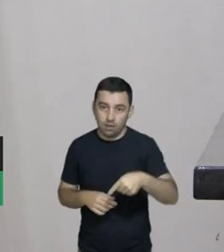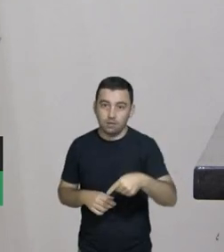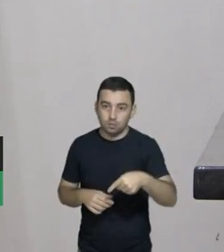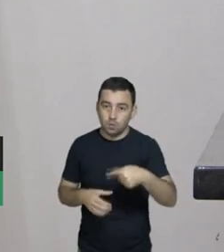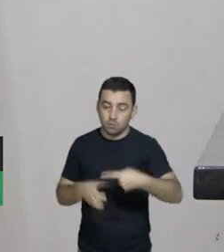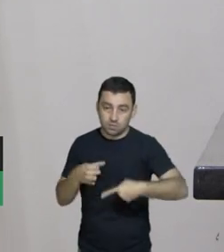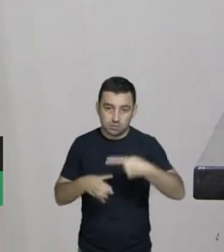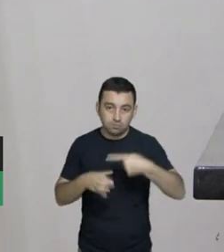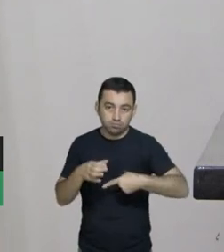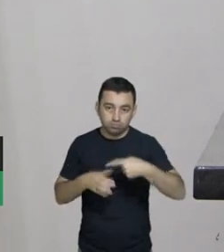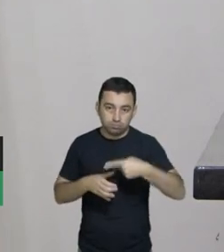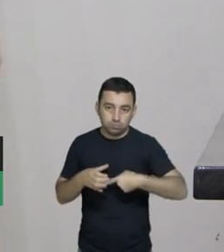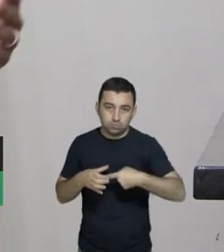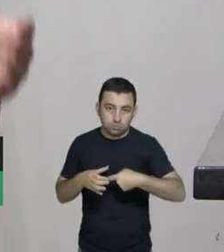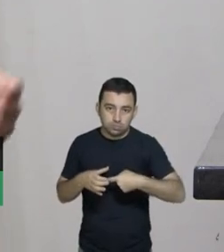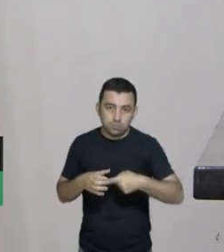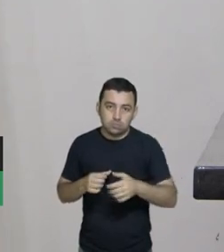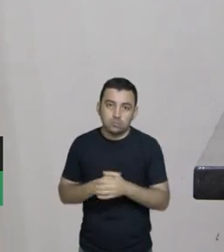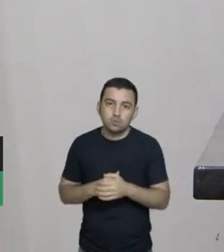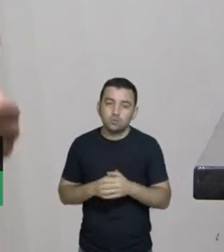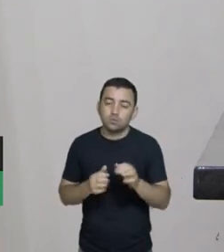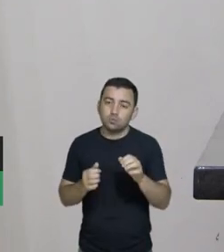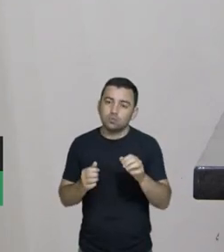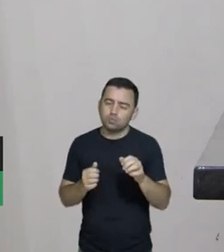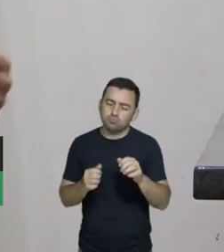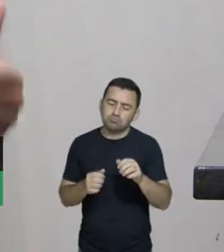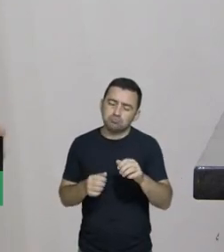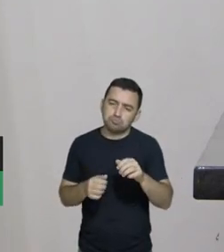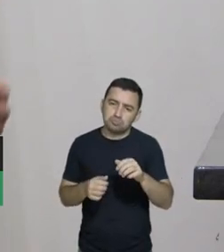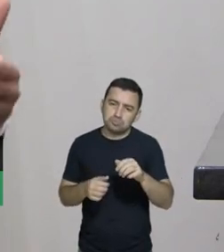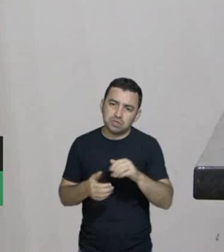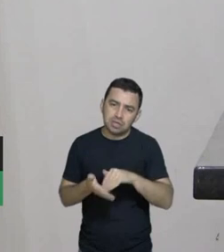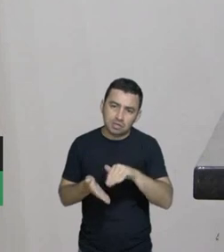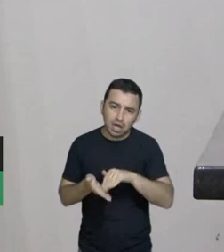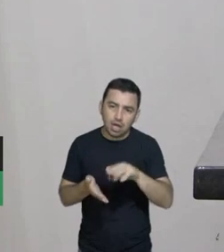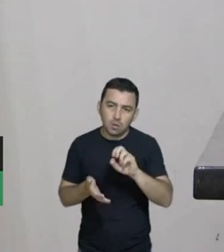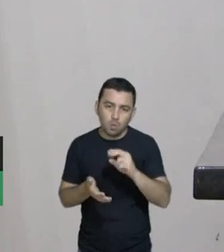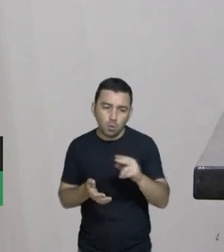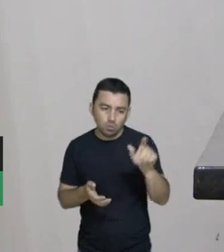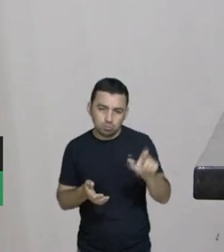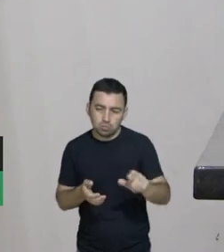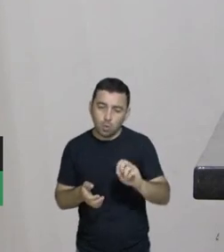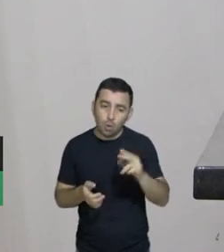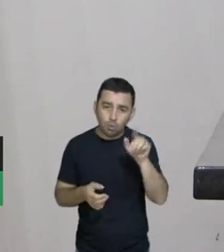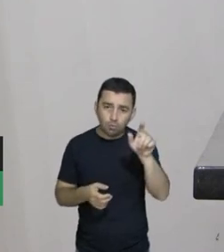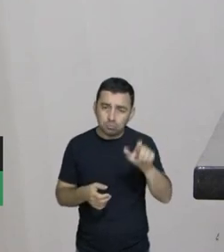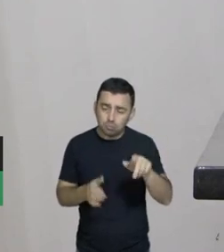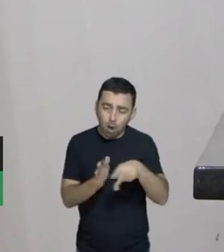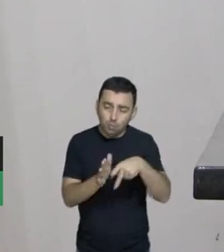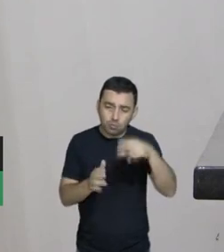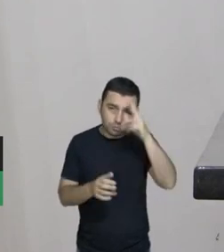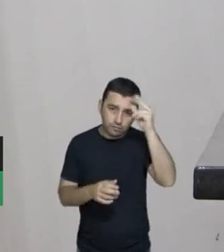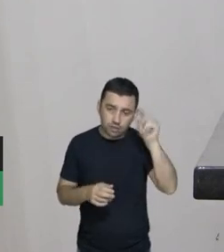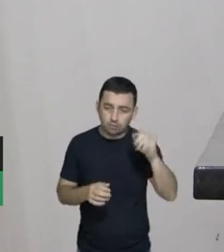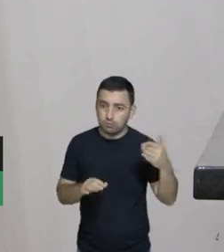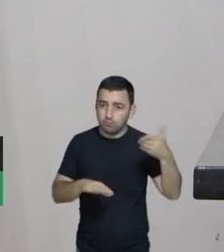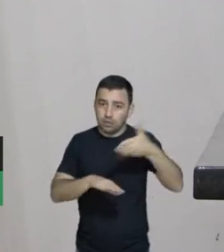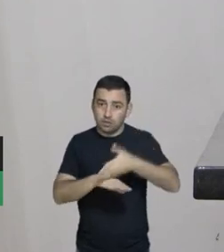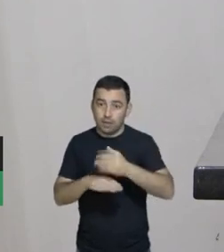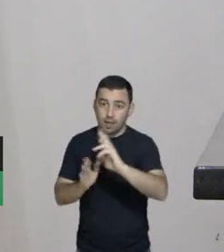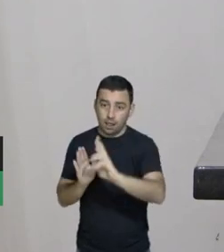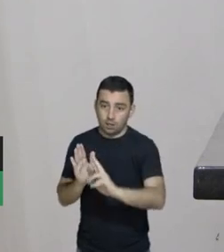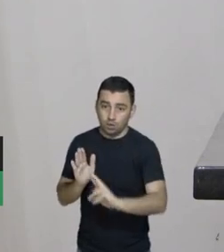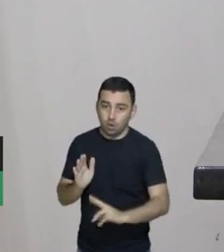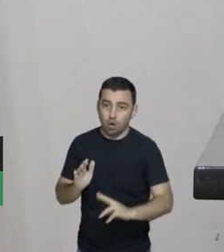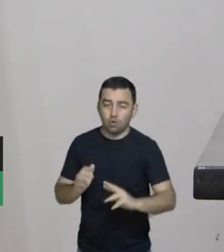comissão através de seus secretários ou indicados, ou eles mesmos, trazendo os relatórios de